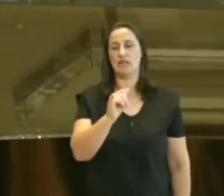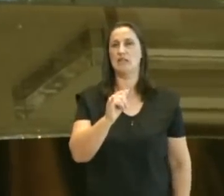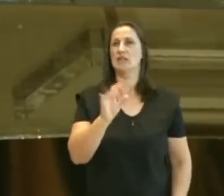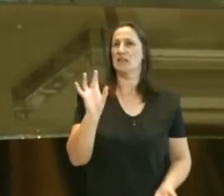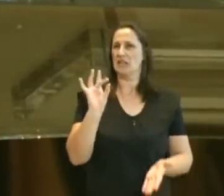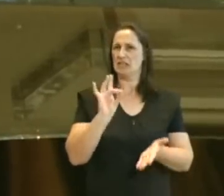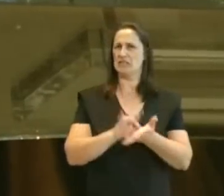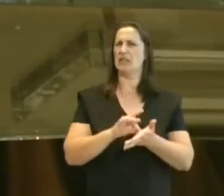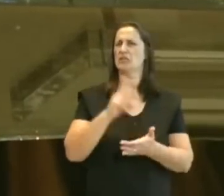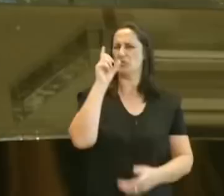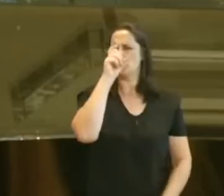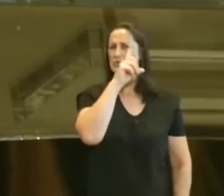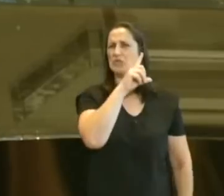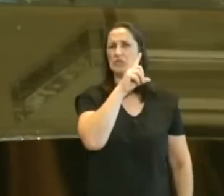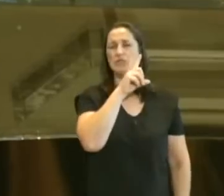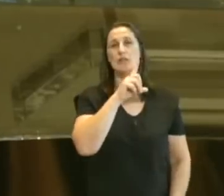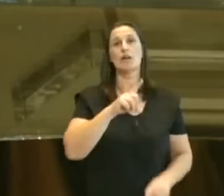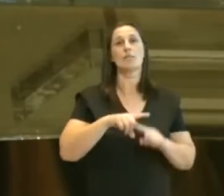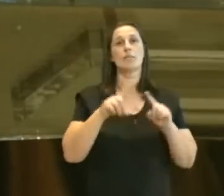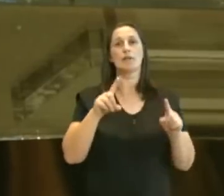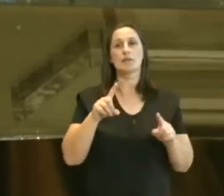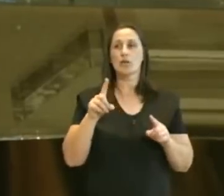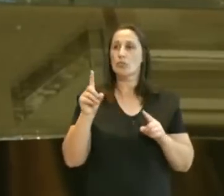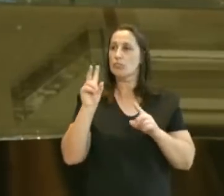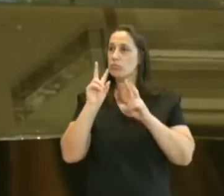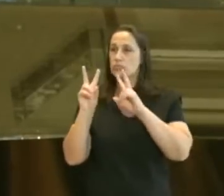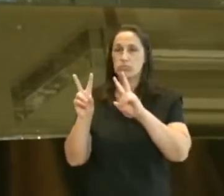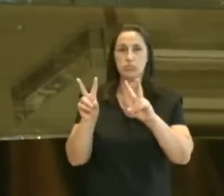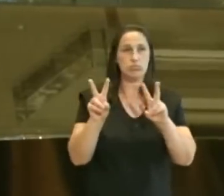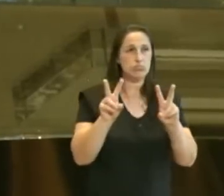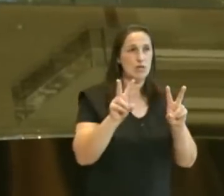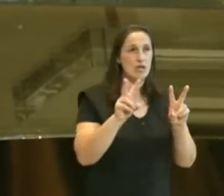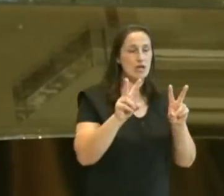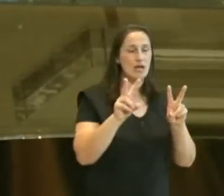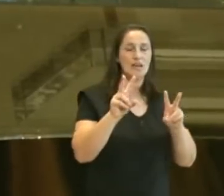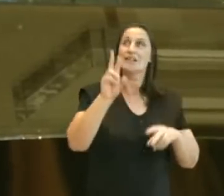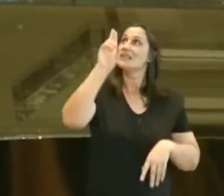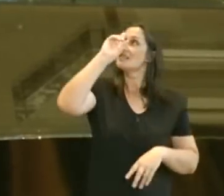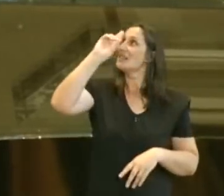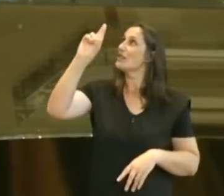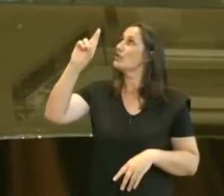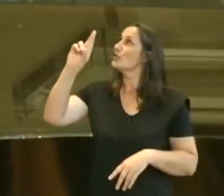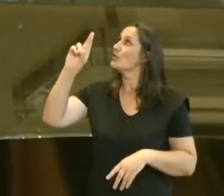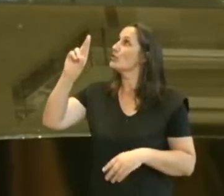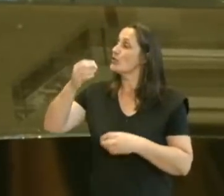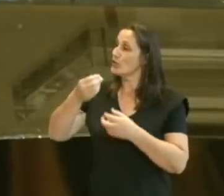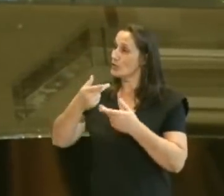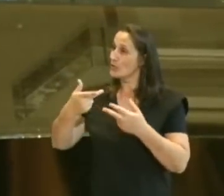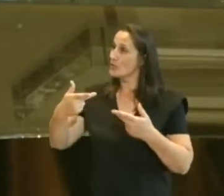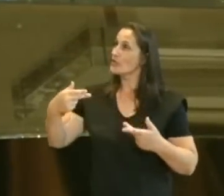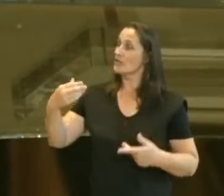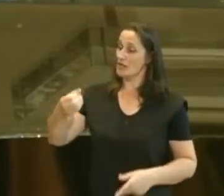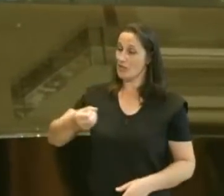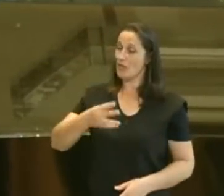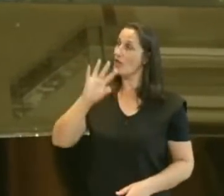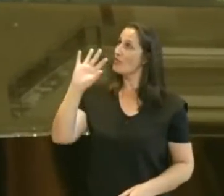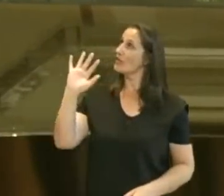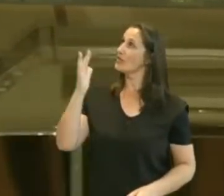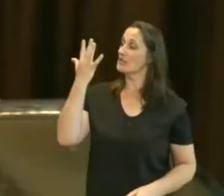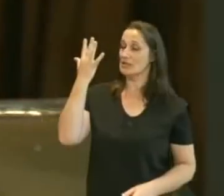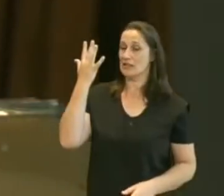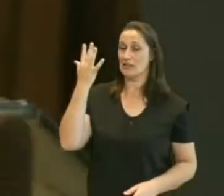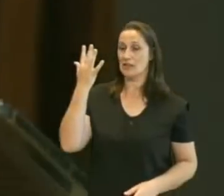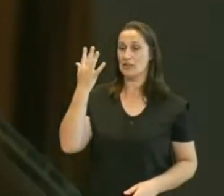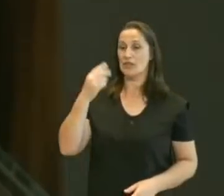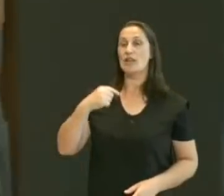Mas se eu olhar para isso, eu vou dizer, Senhor, tem algo novo acontecendo que eu não era capaz de perceber. Eu estava recebendo os relatórios